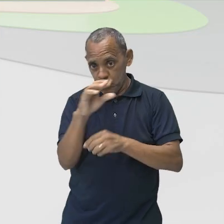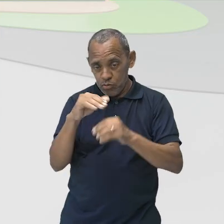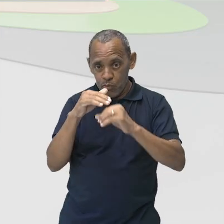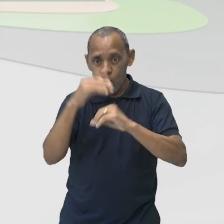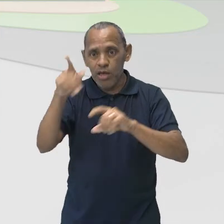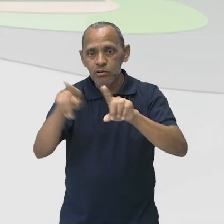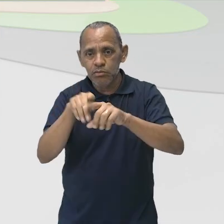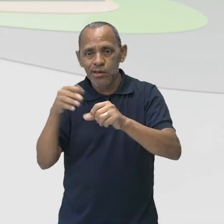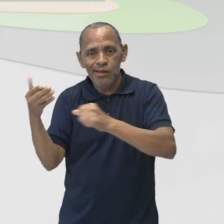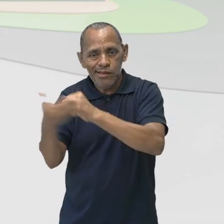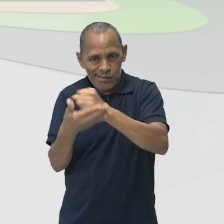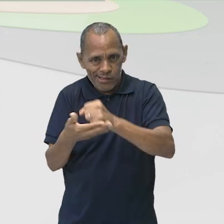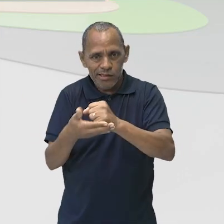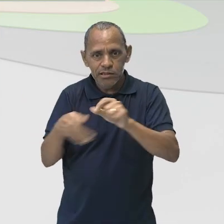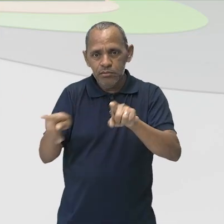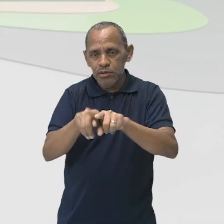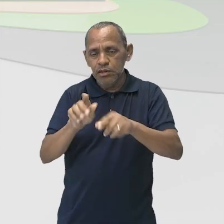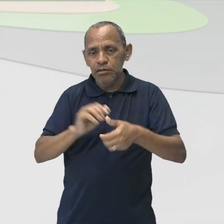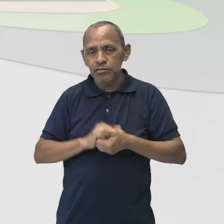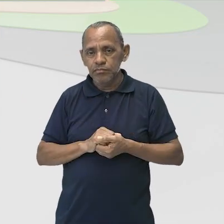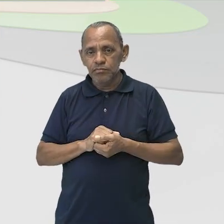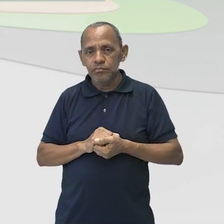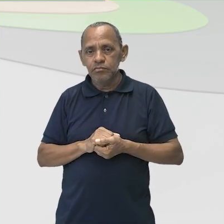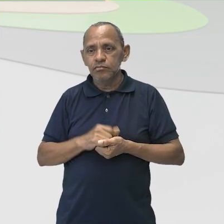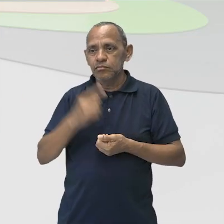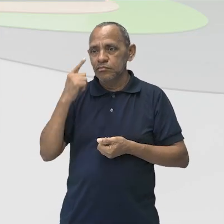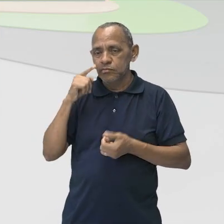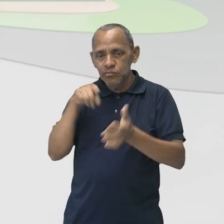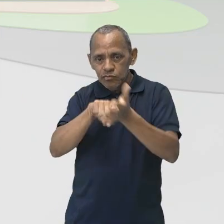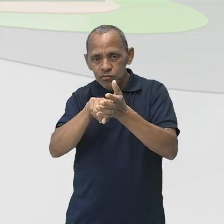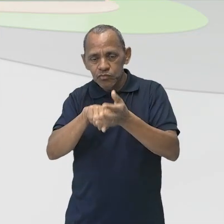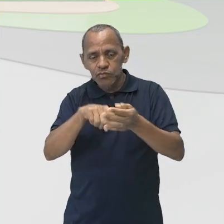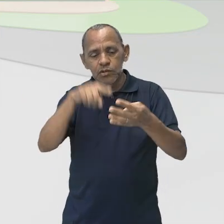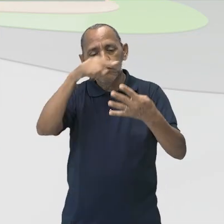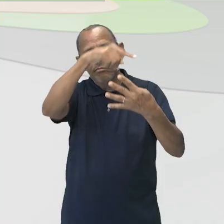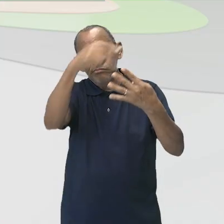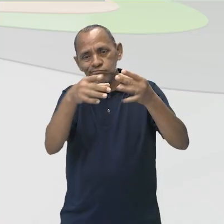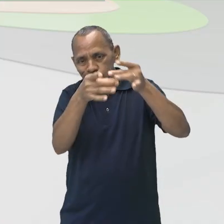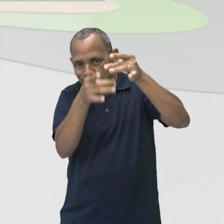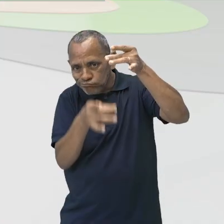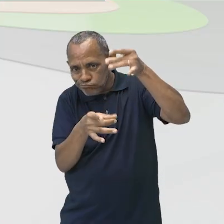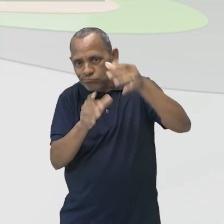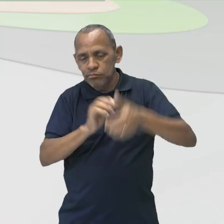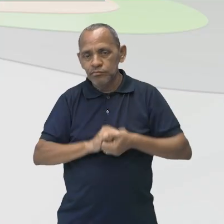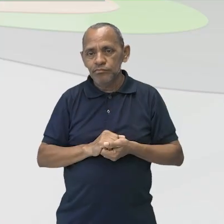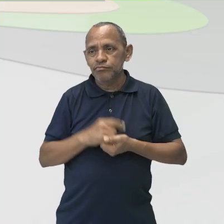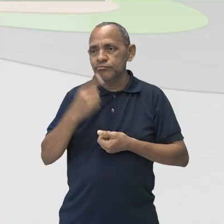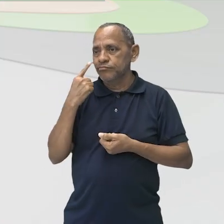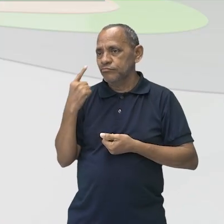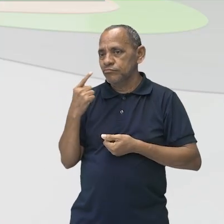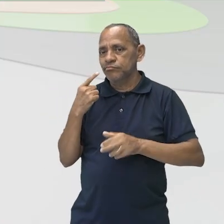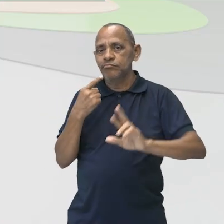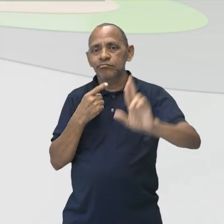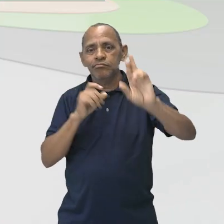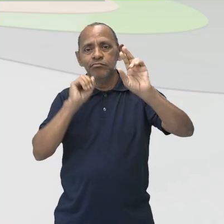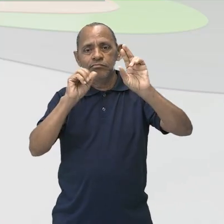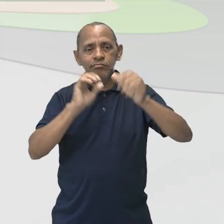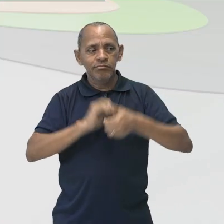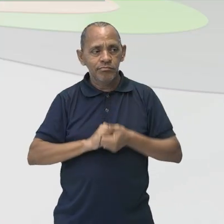DNA. Vamos ver um pouco mais sobre cada uma delas? Aqui está representado